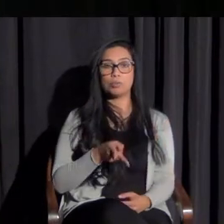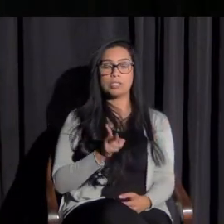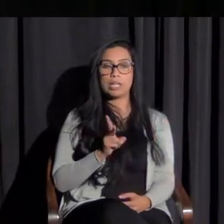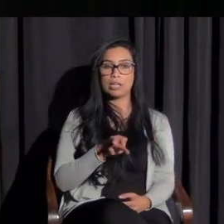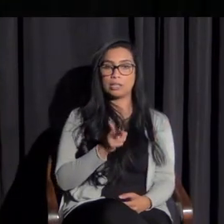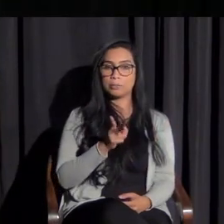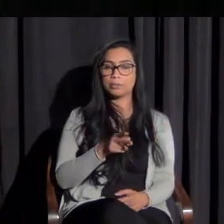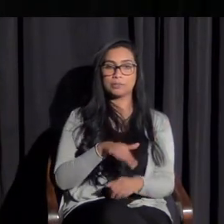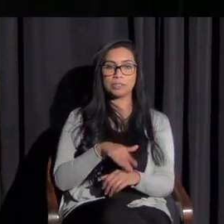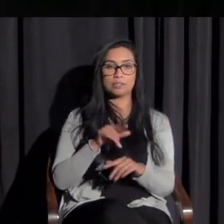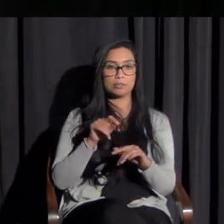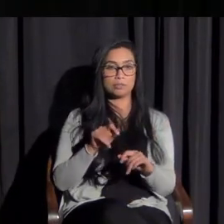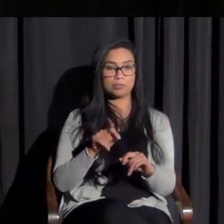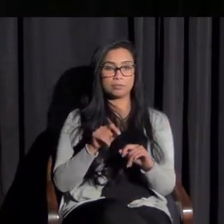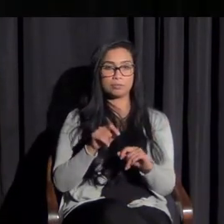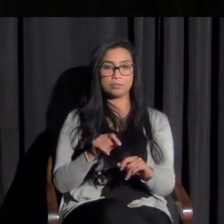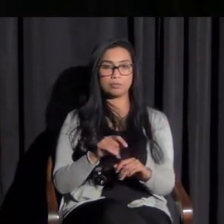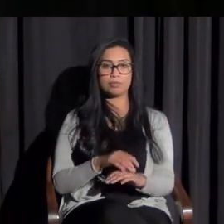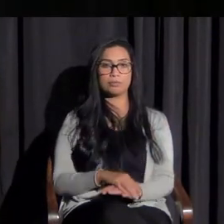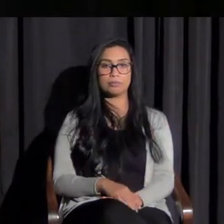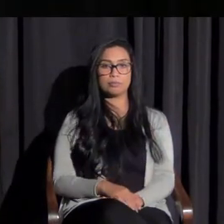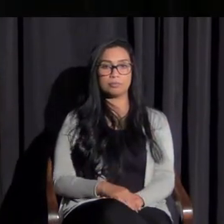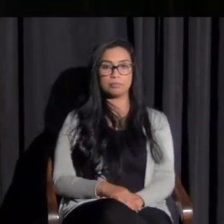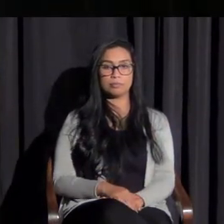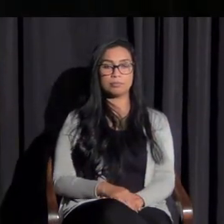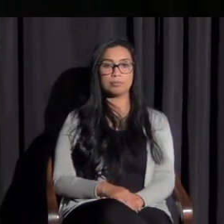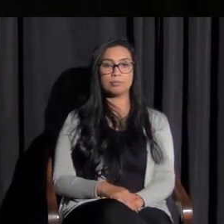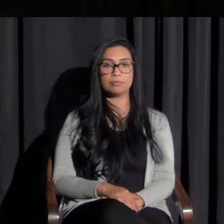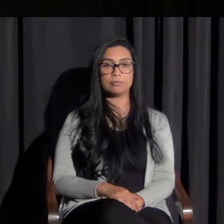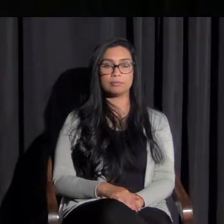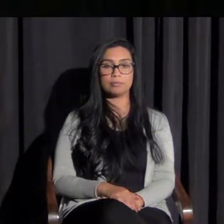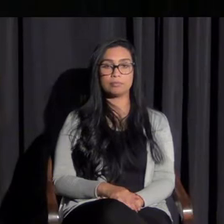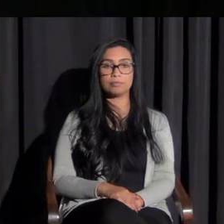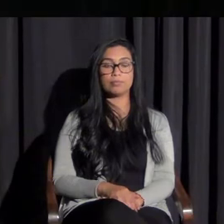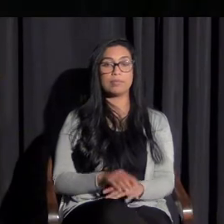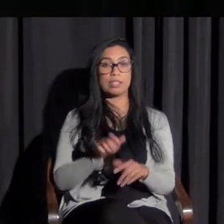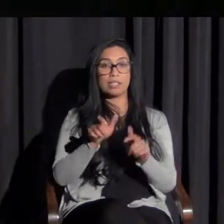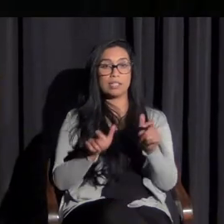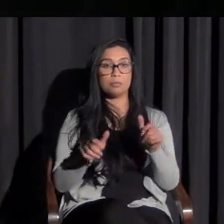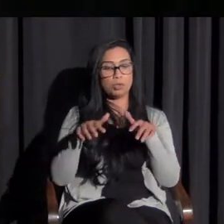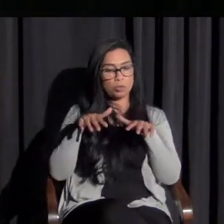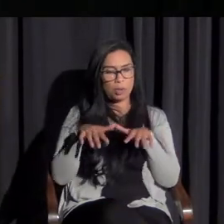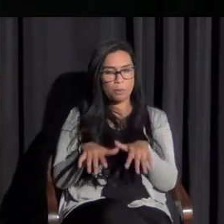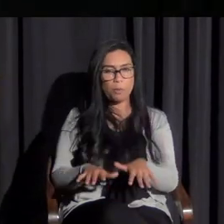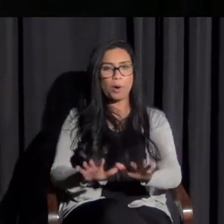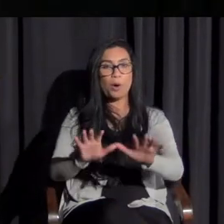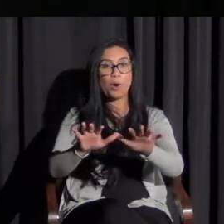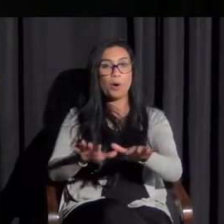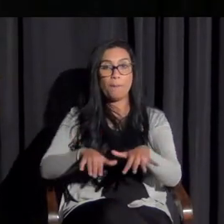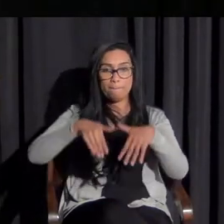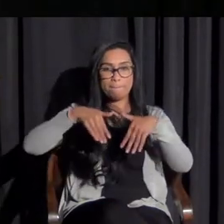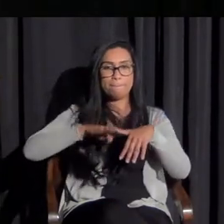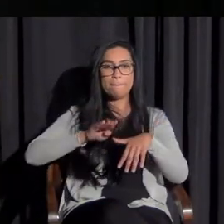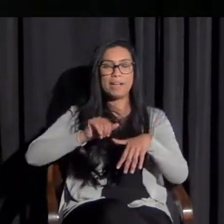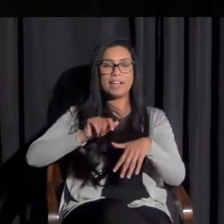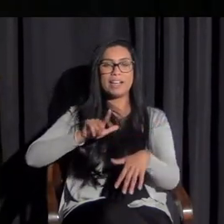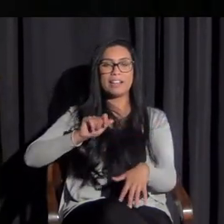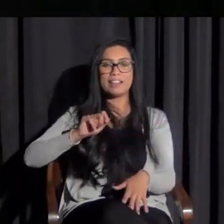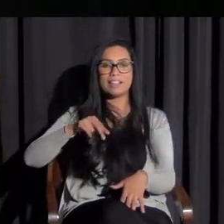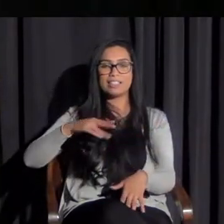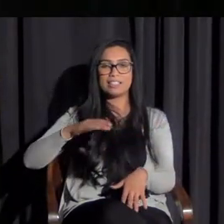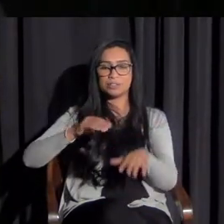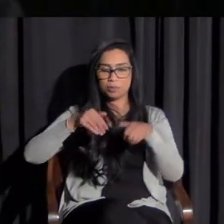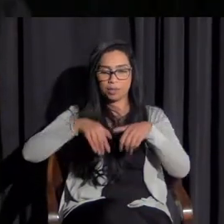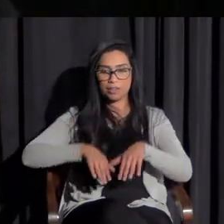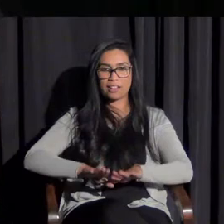que tirava os balanços, a pessoa que empurrava, e que muito depois passou a ser essa